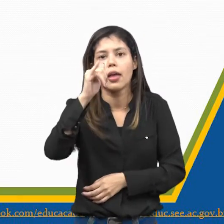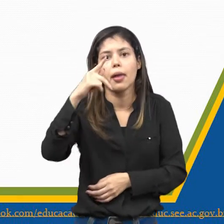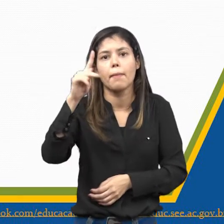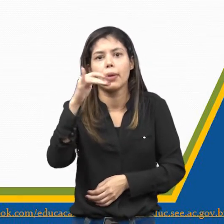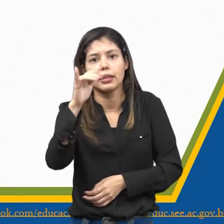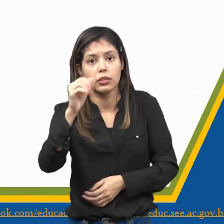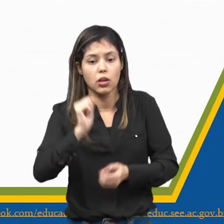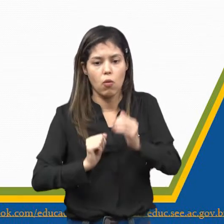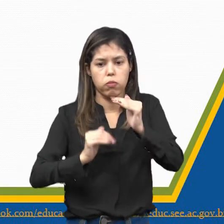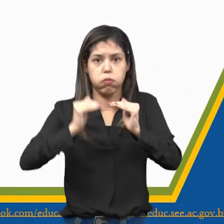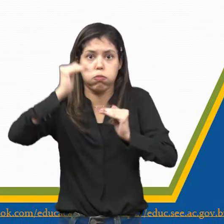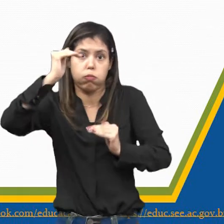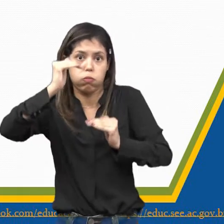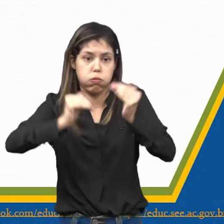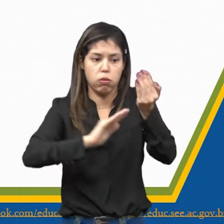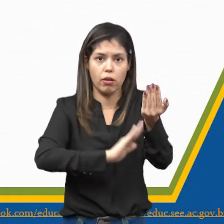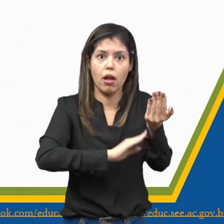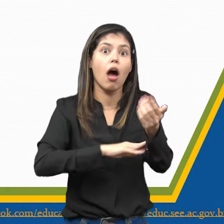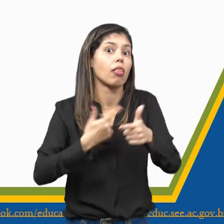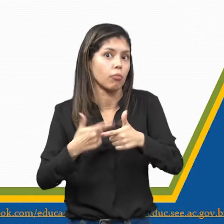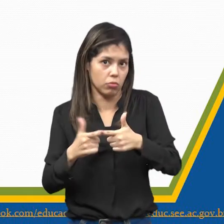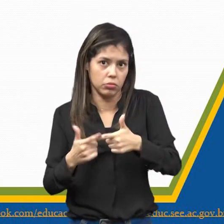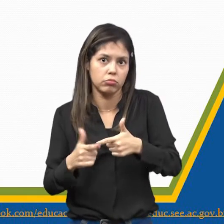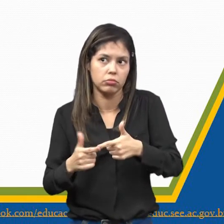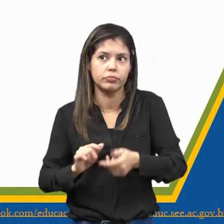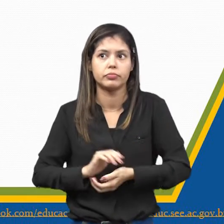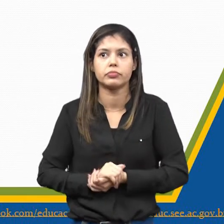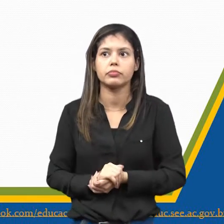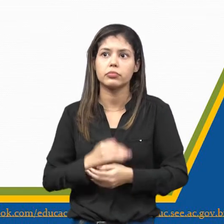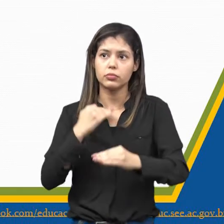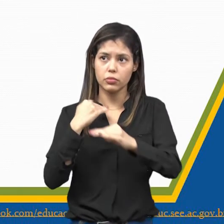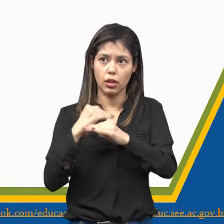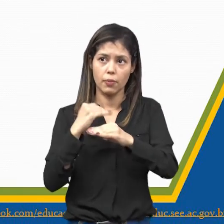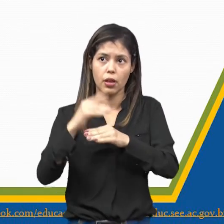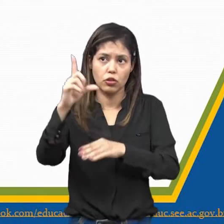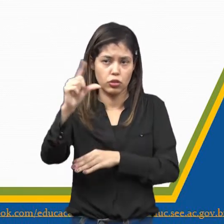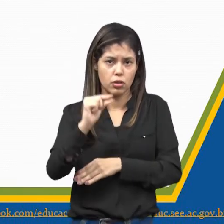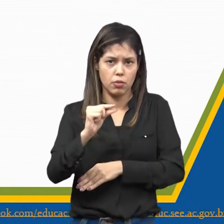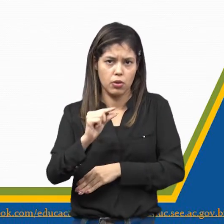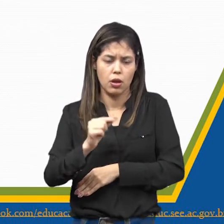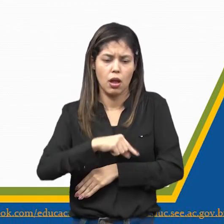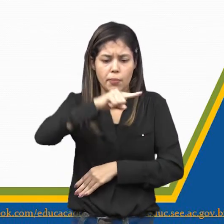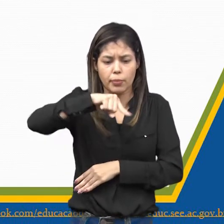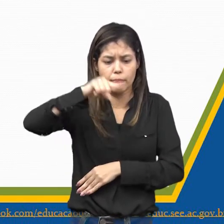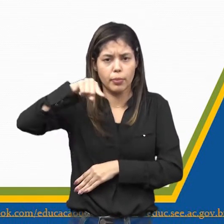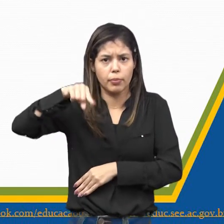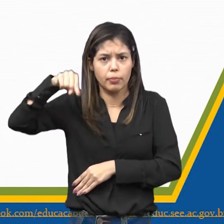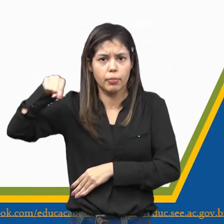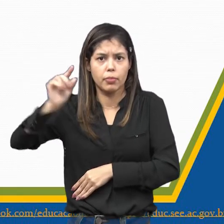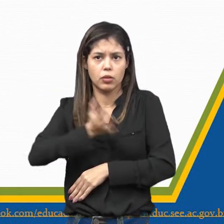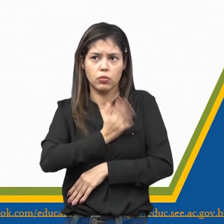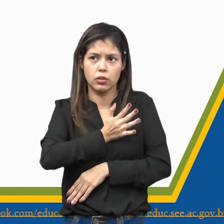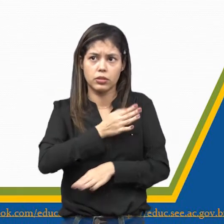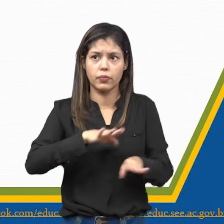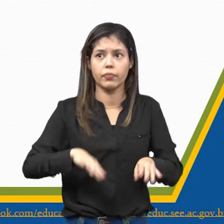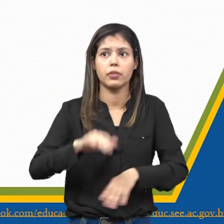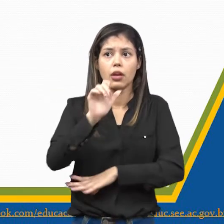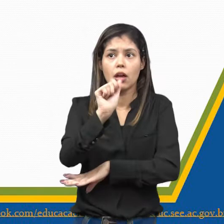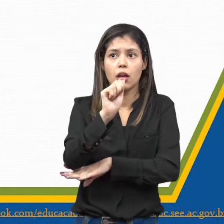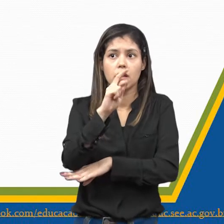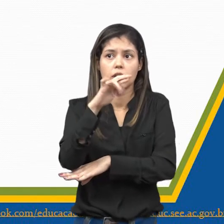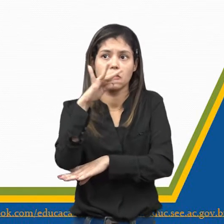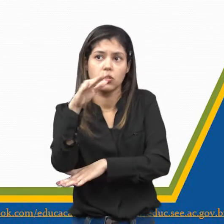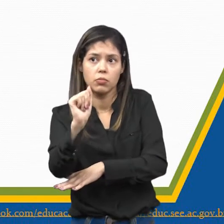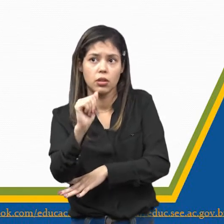ou o aumento da pressão, ela é um problema, né? Há também a diminuição da frequência cardíaca e da arritmia,